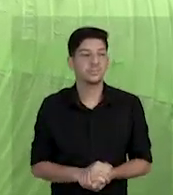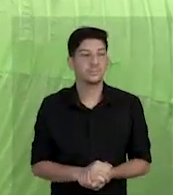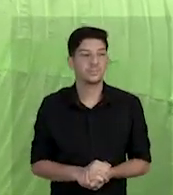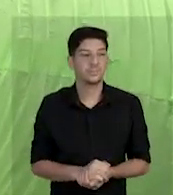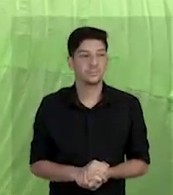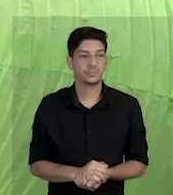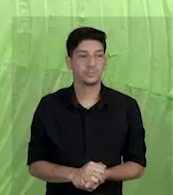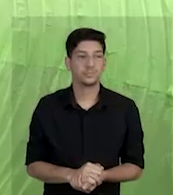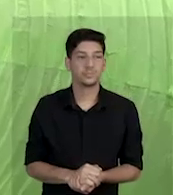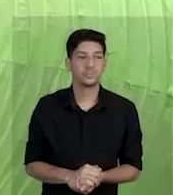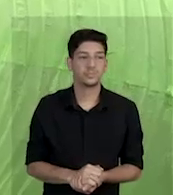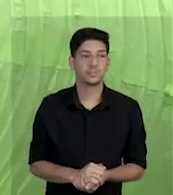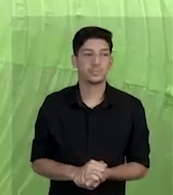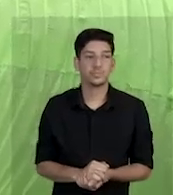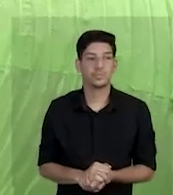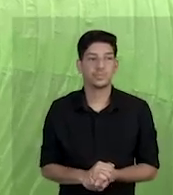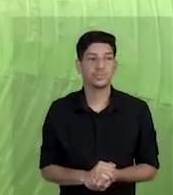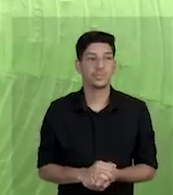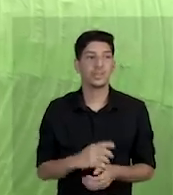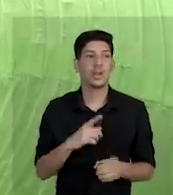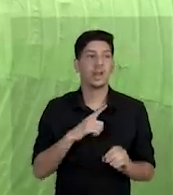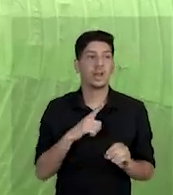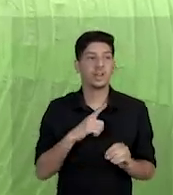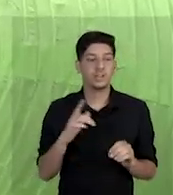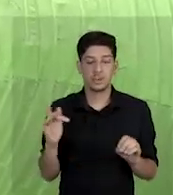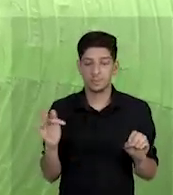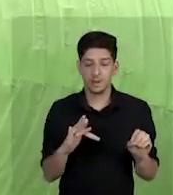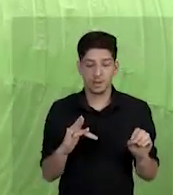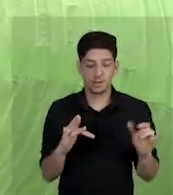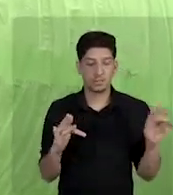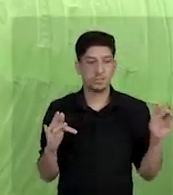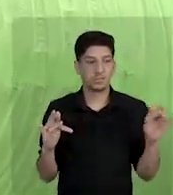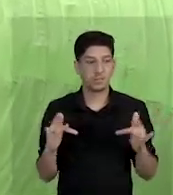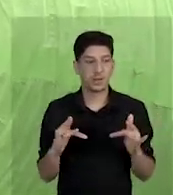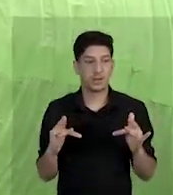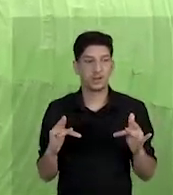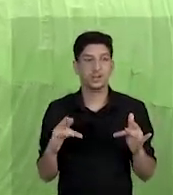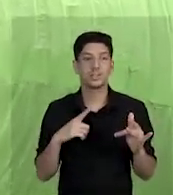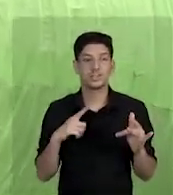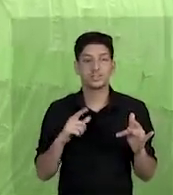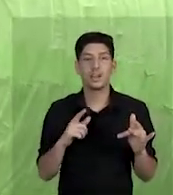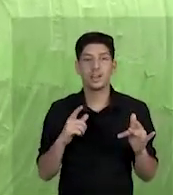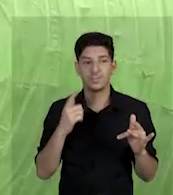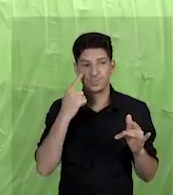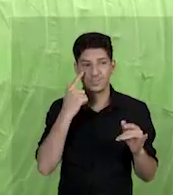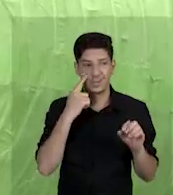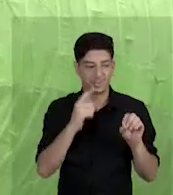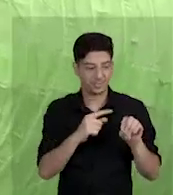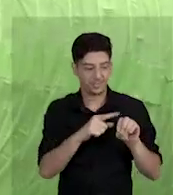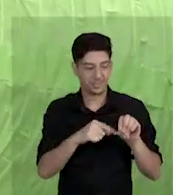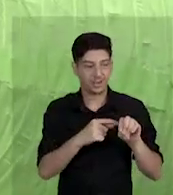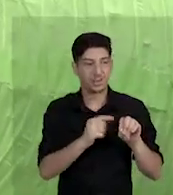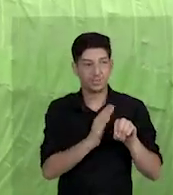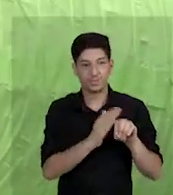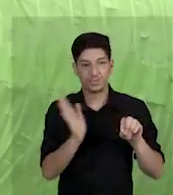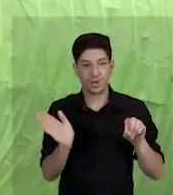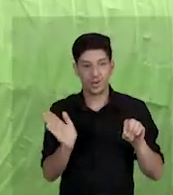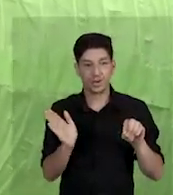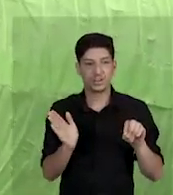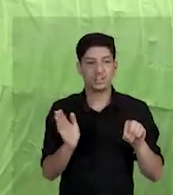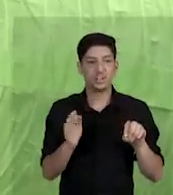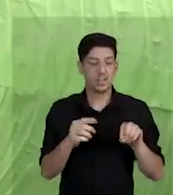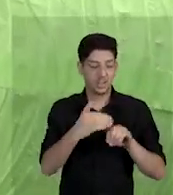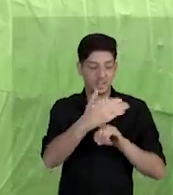uma tá virada, né, com a parte externa aqui para fora, essa parte convexa, e a